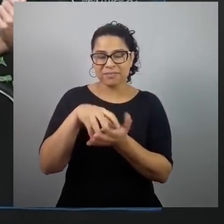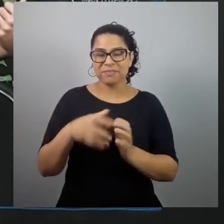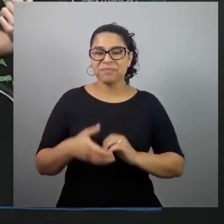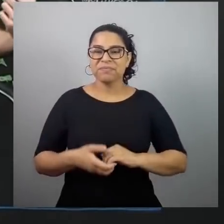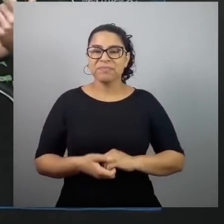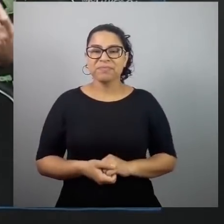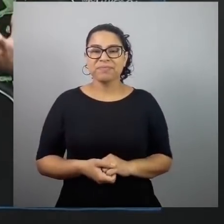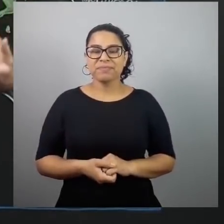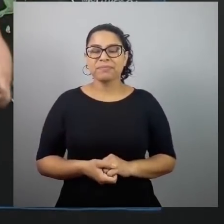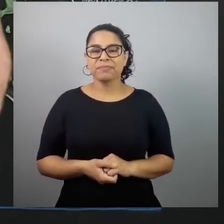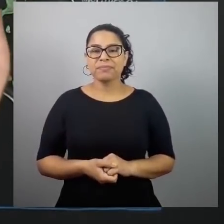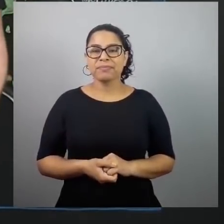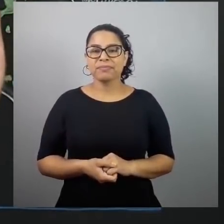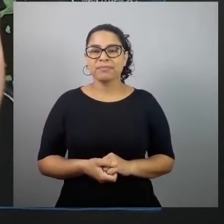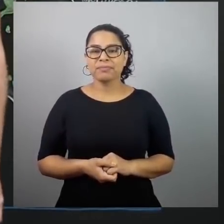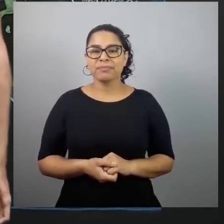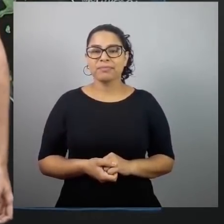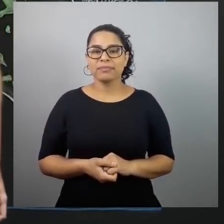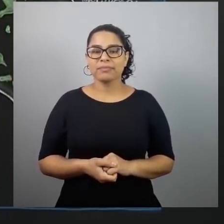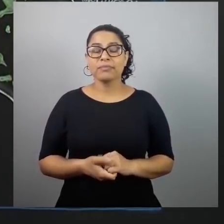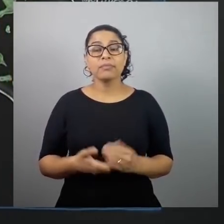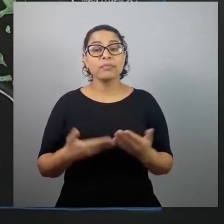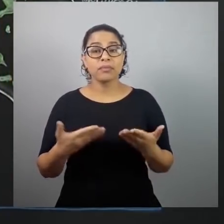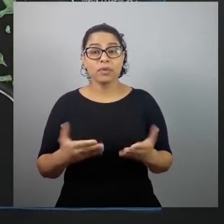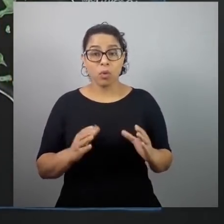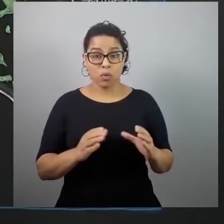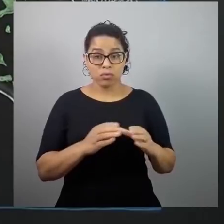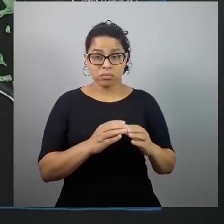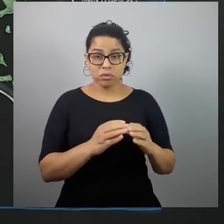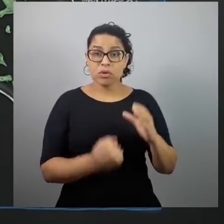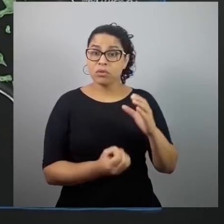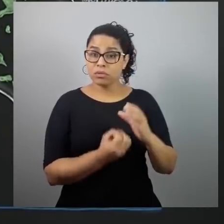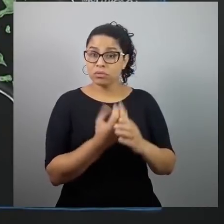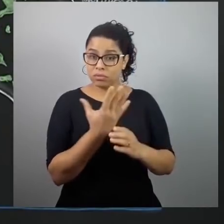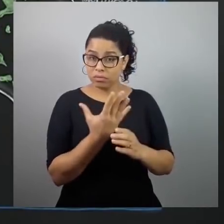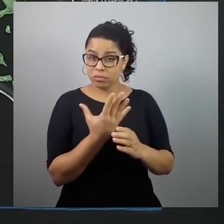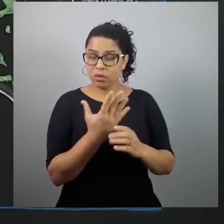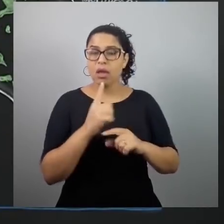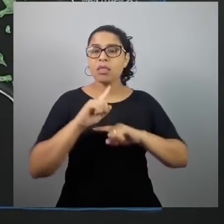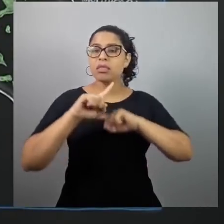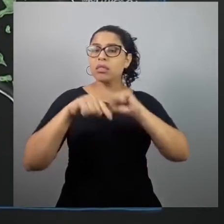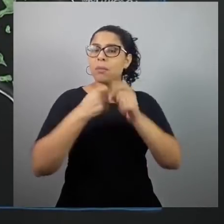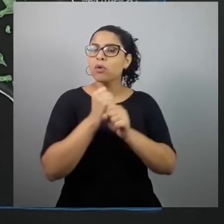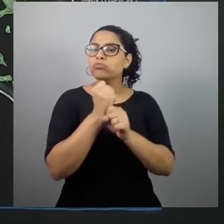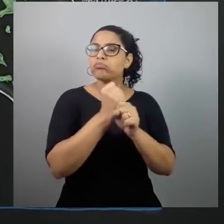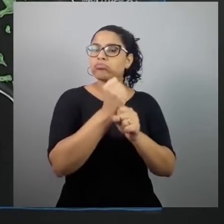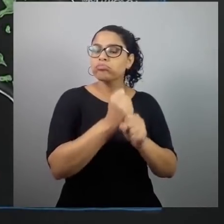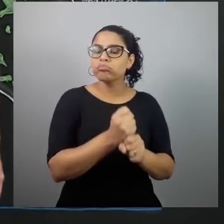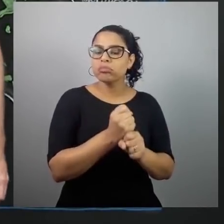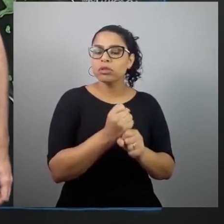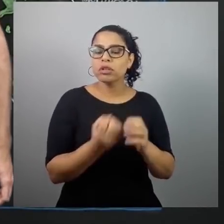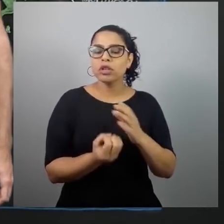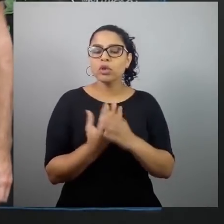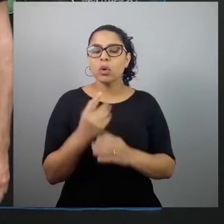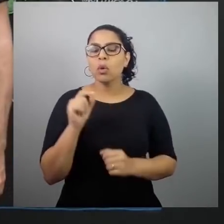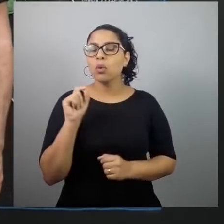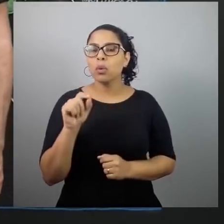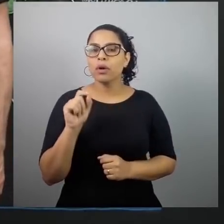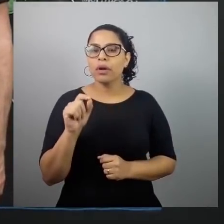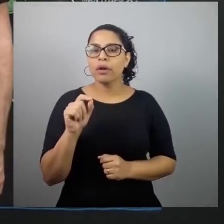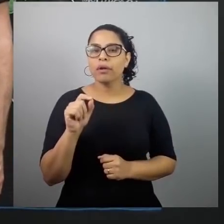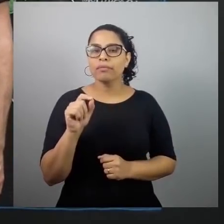lá da cidade. Então, essa comissão ela foi criada e anos mais tarde também foi criado o